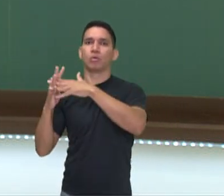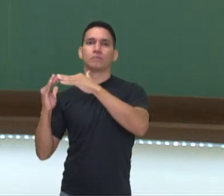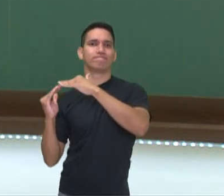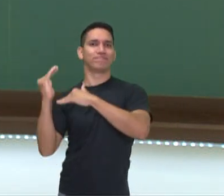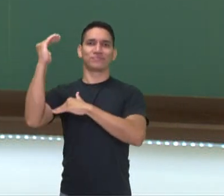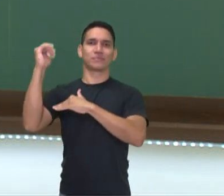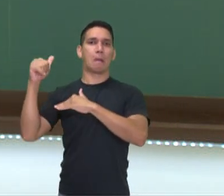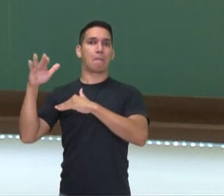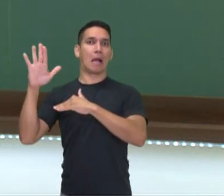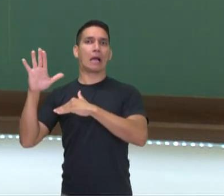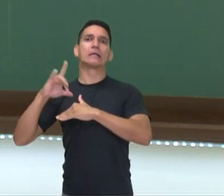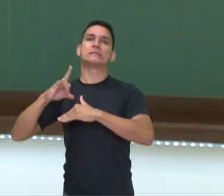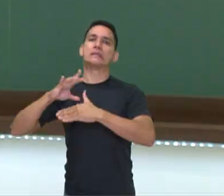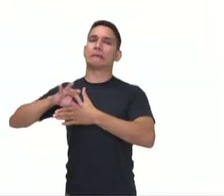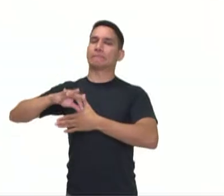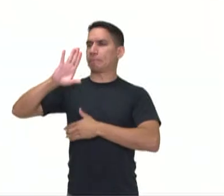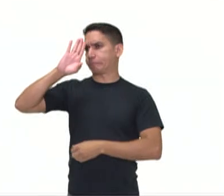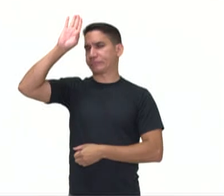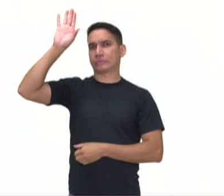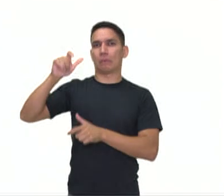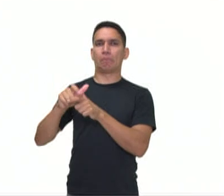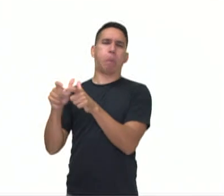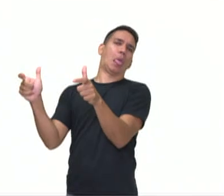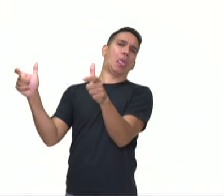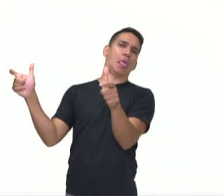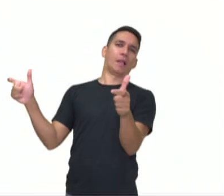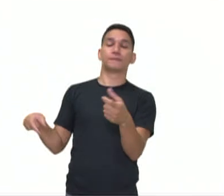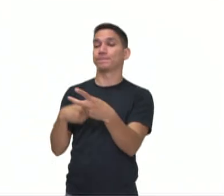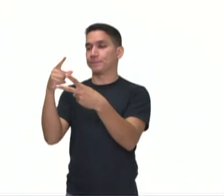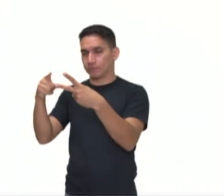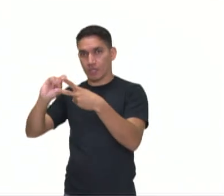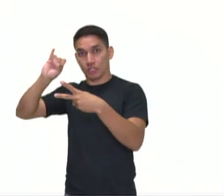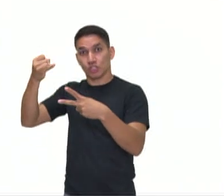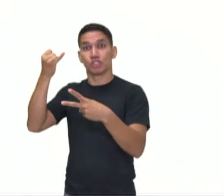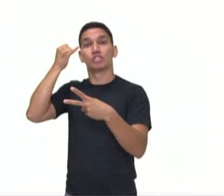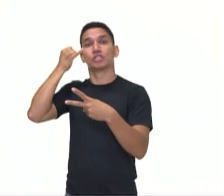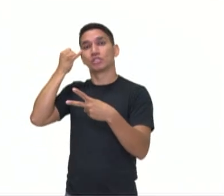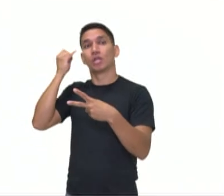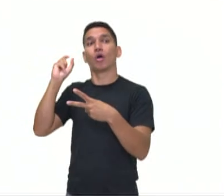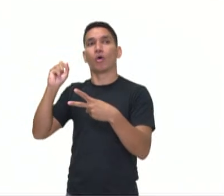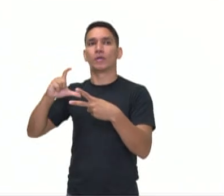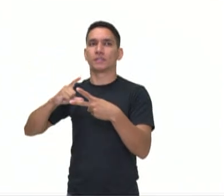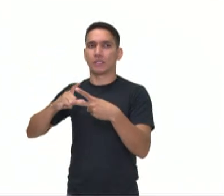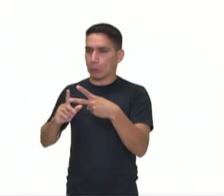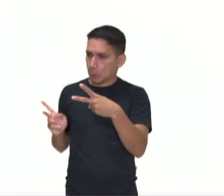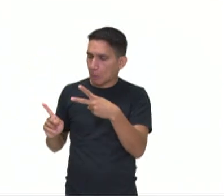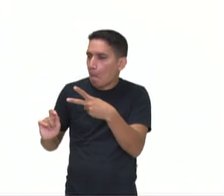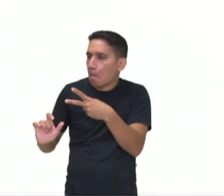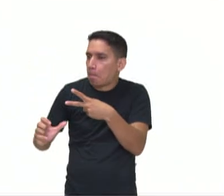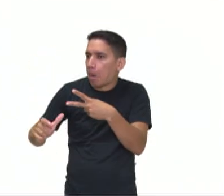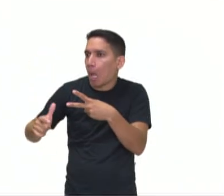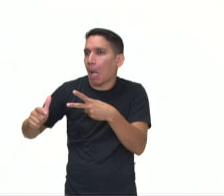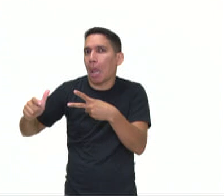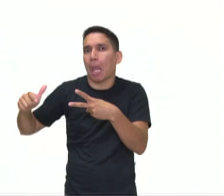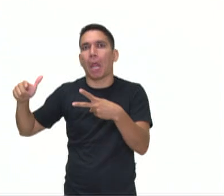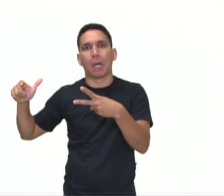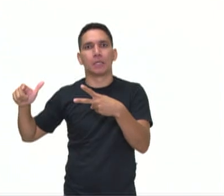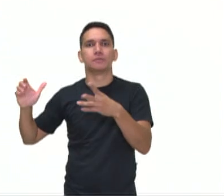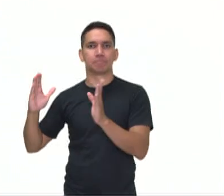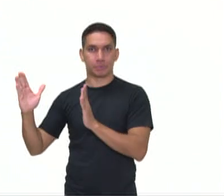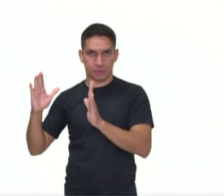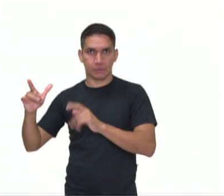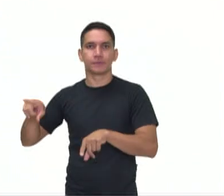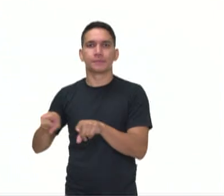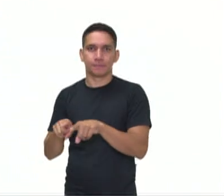a liderar essa tabela aqui, ó. Tóquio, no Japão, ó, apresenta um crescimento significativo nesse período,